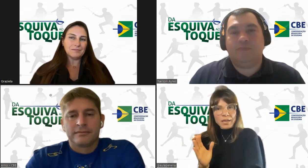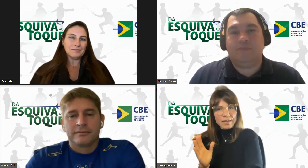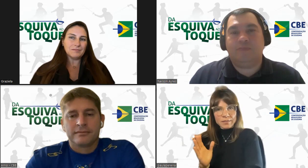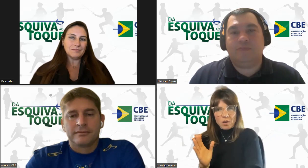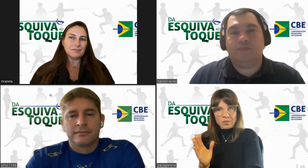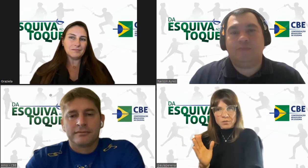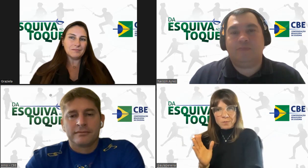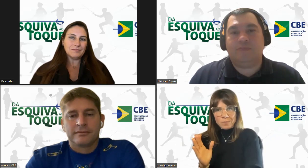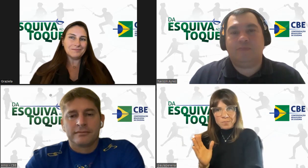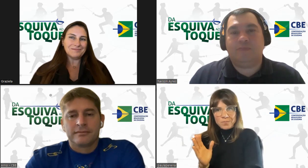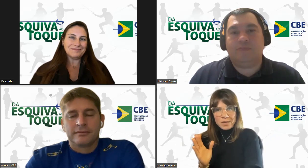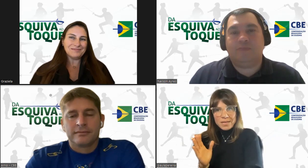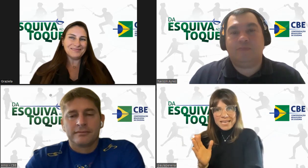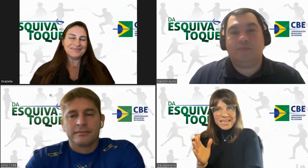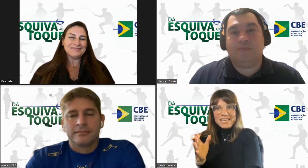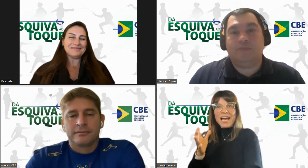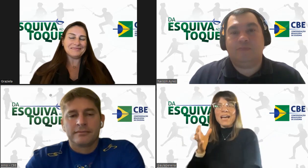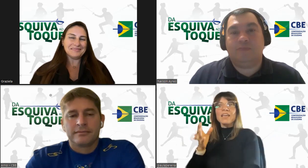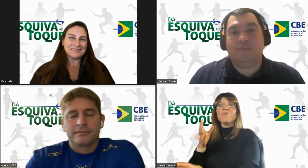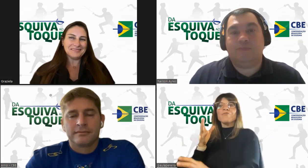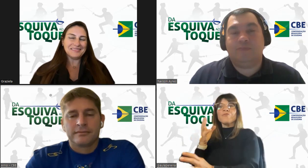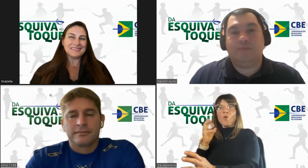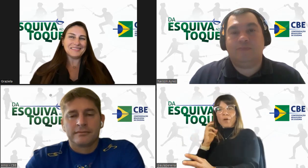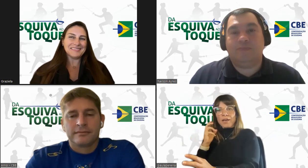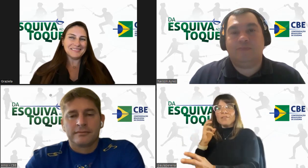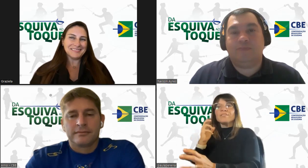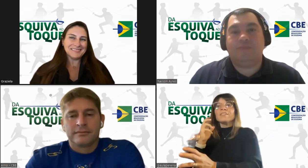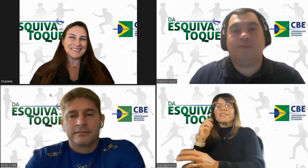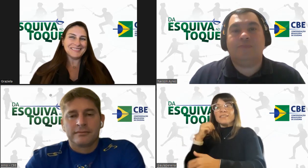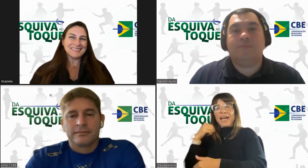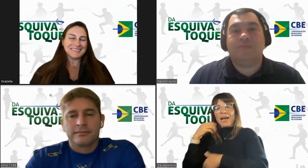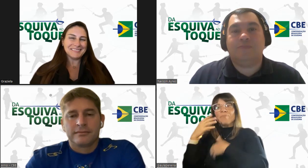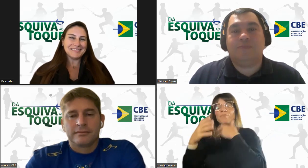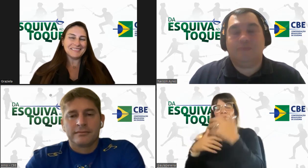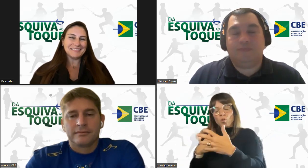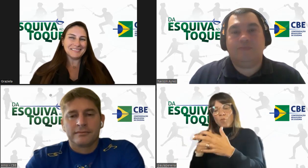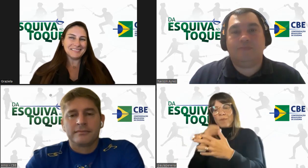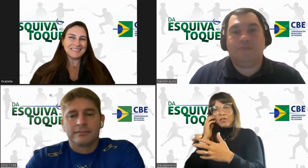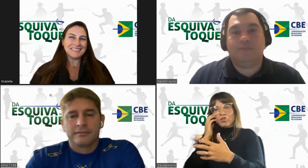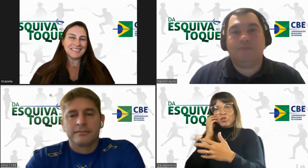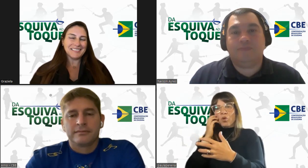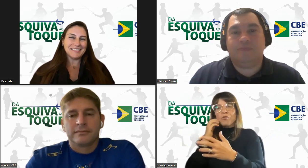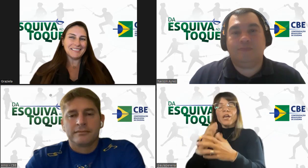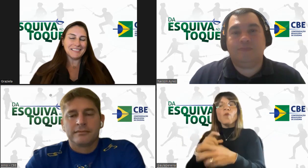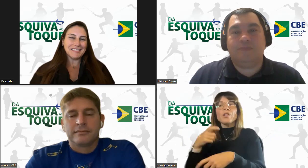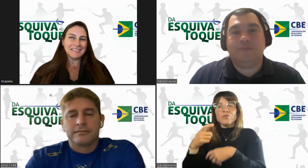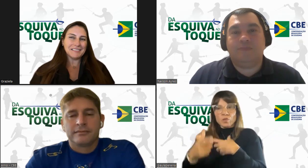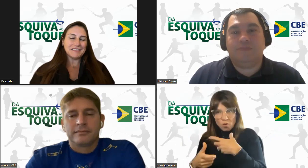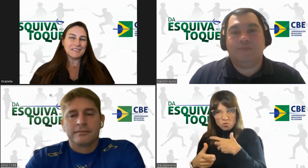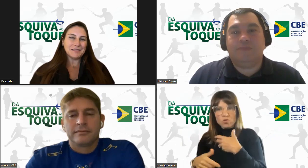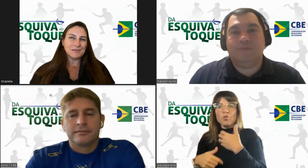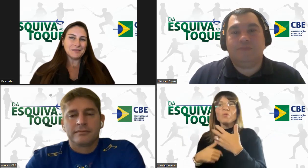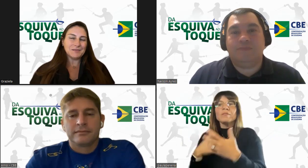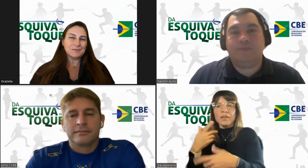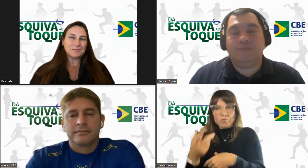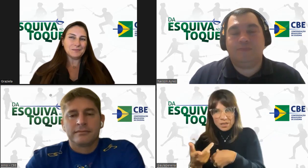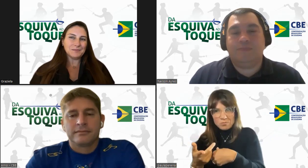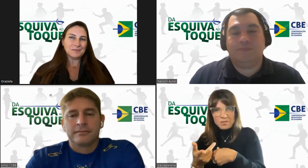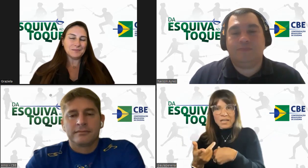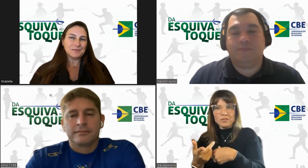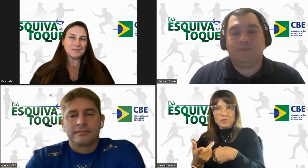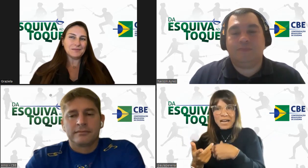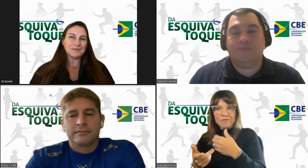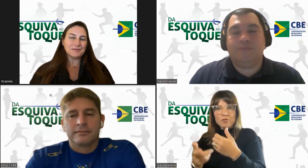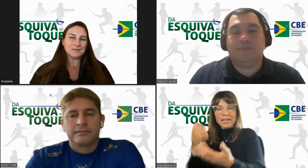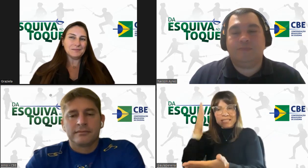aí eu vim aqui para ganhar esse negócio E aí foi né para o combate de novo e realmente Virou o jogo e